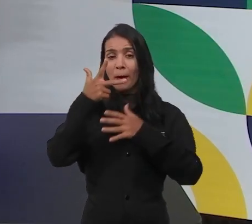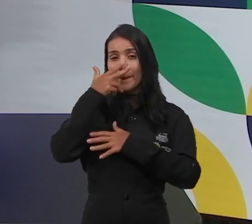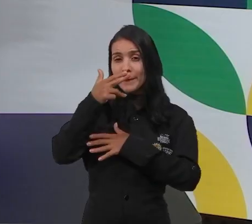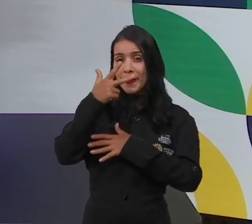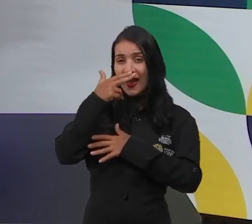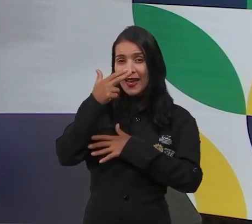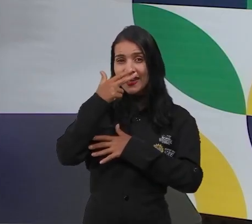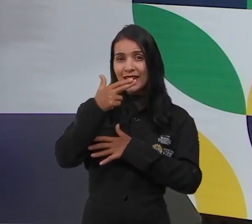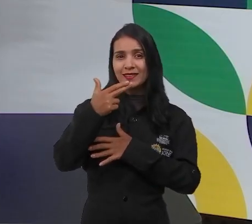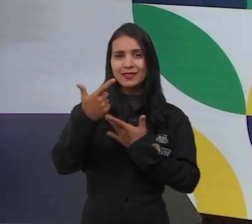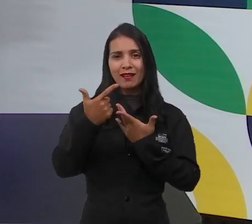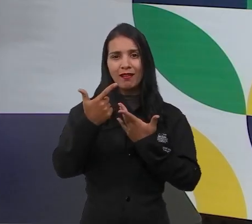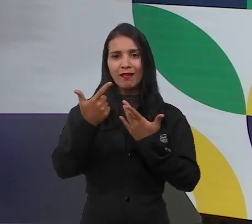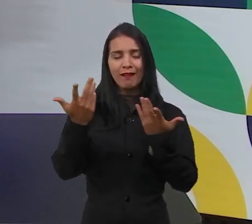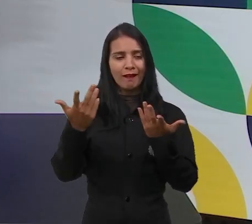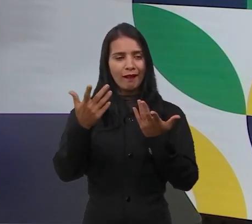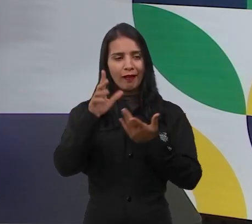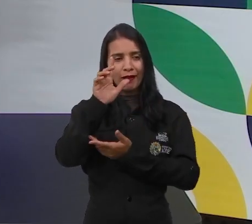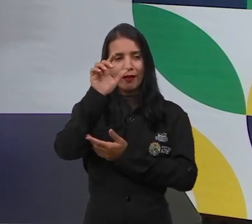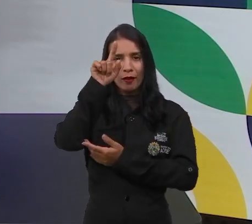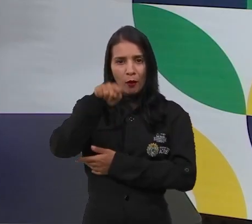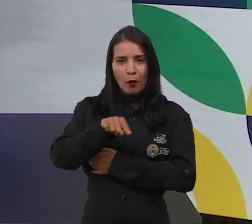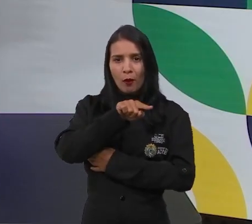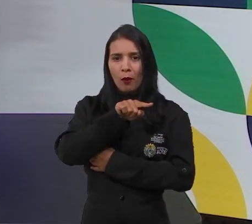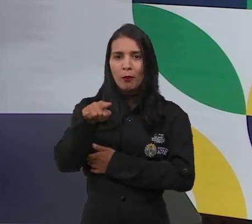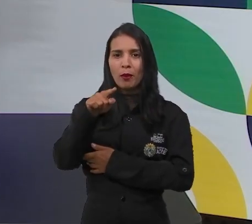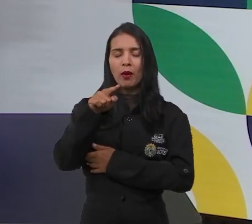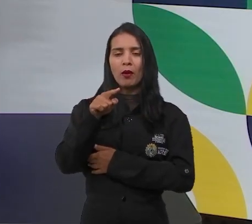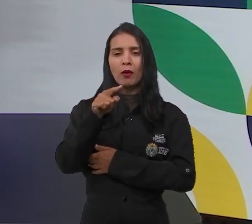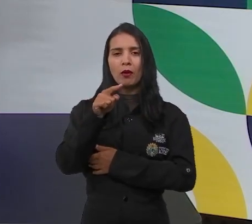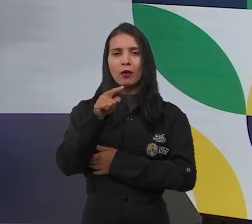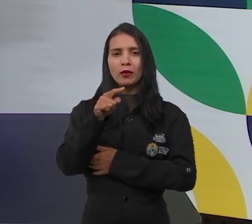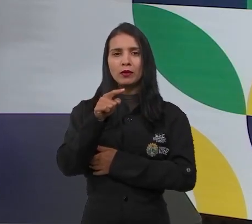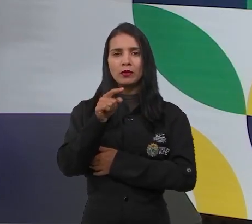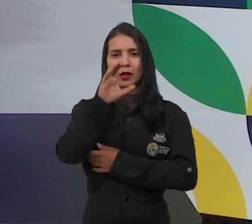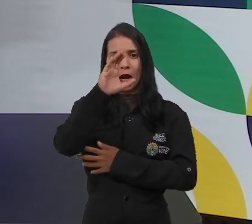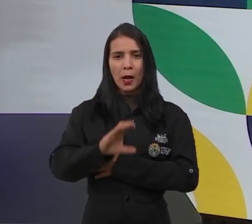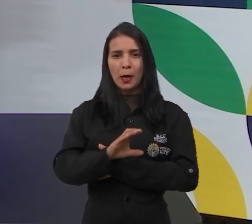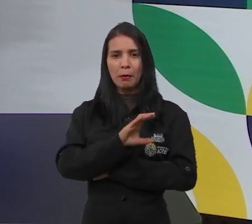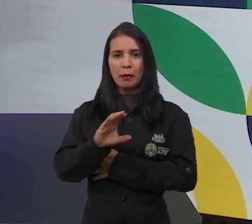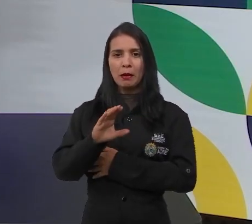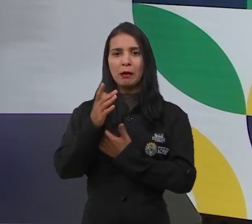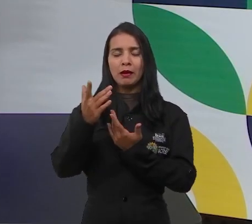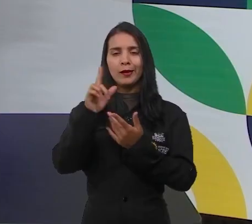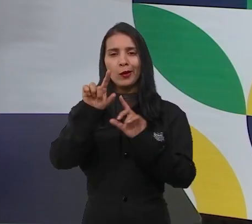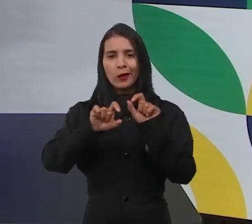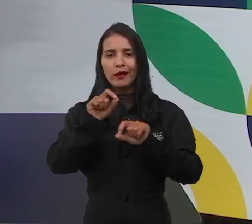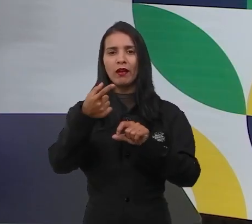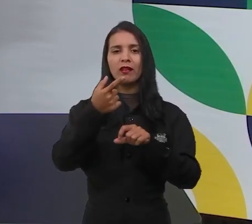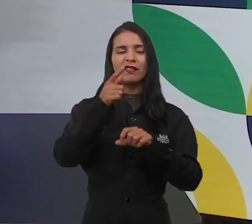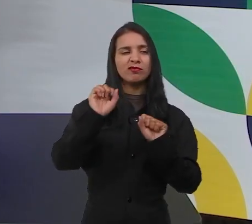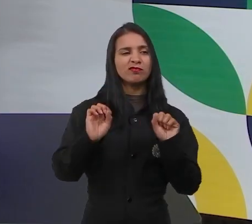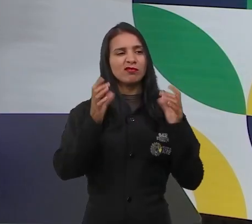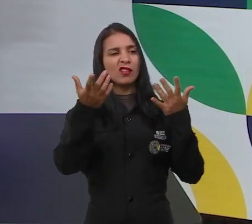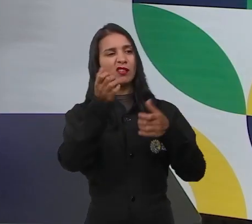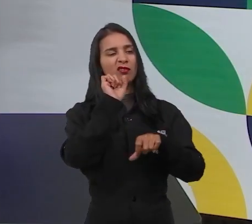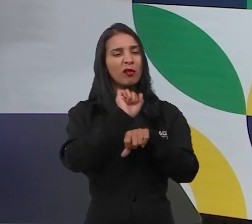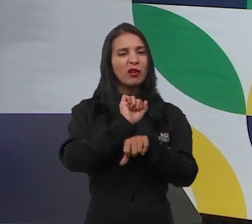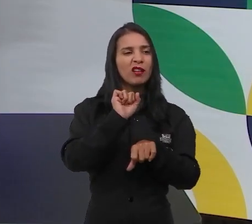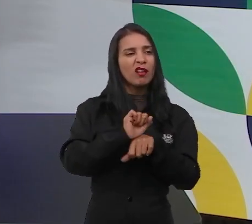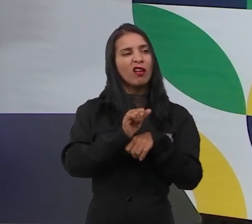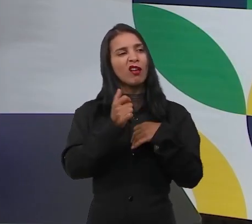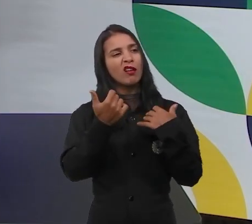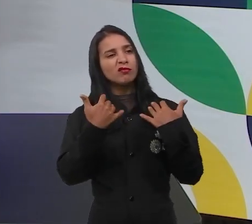festa está vazia, está parada, não está legal. Então, esses adjetivos, está como um cemitério, ou seja, não tem